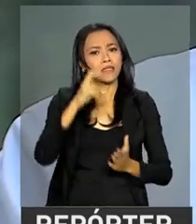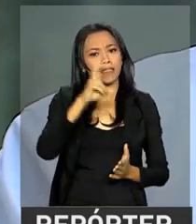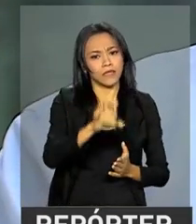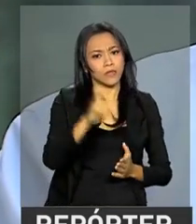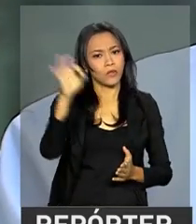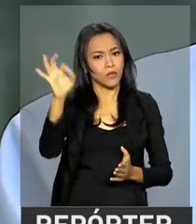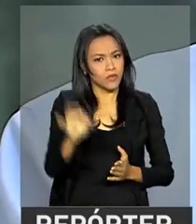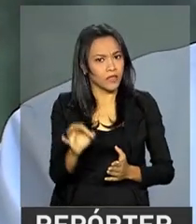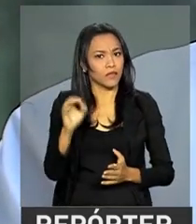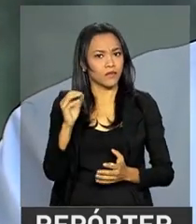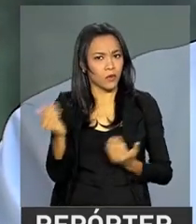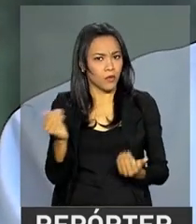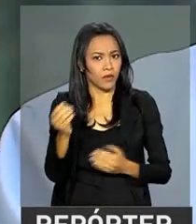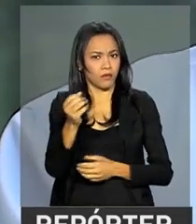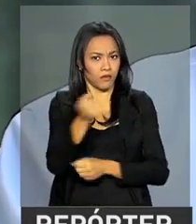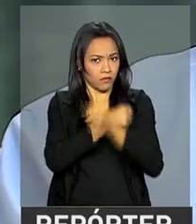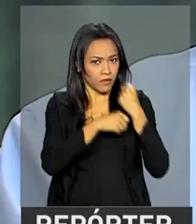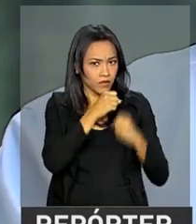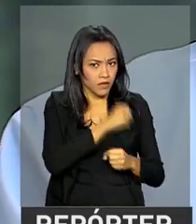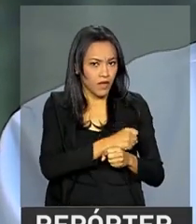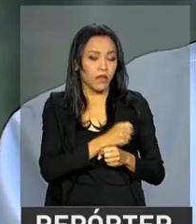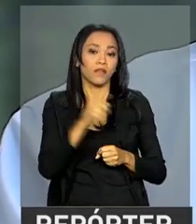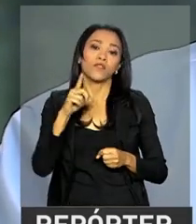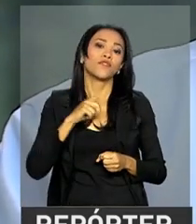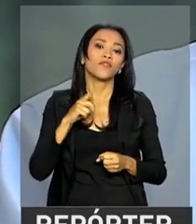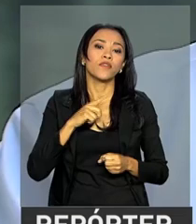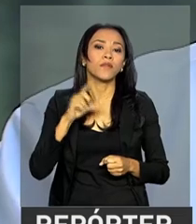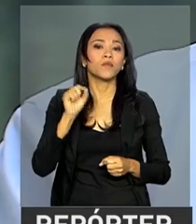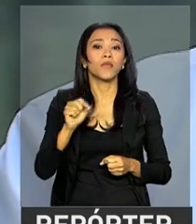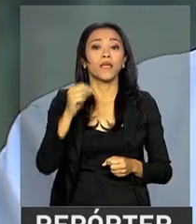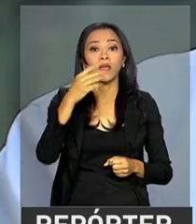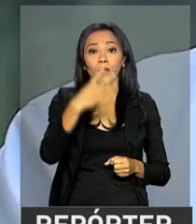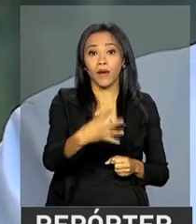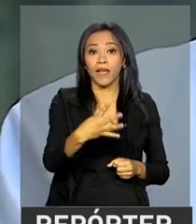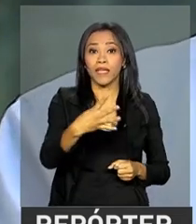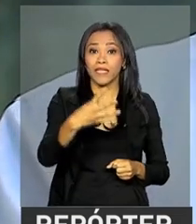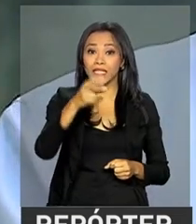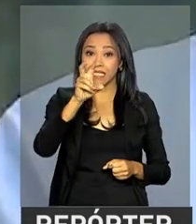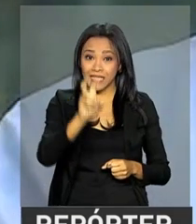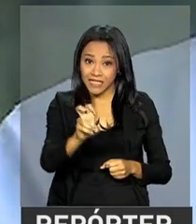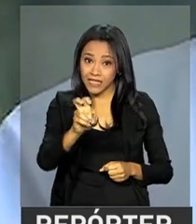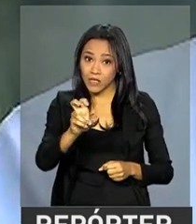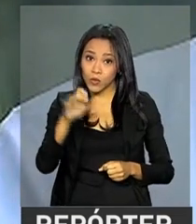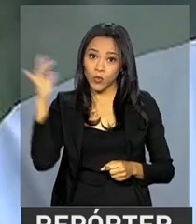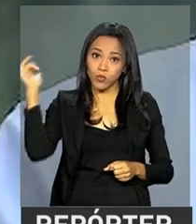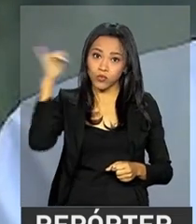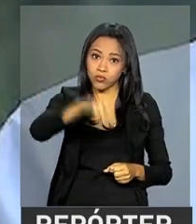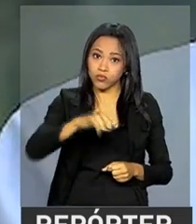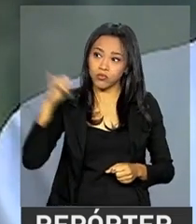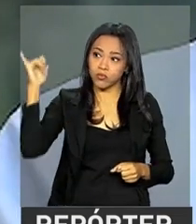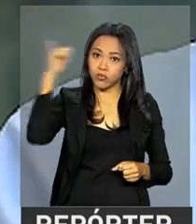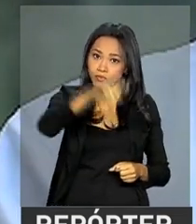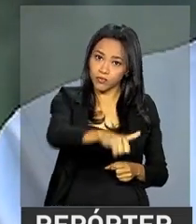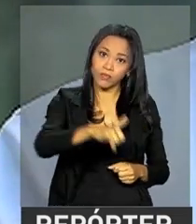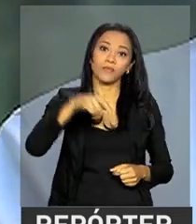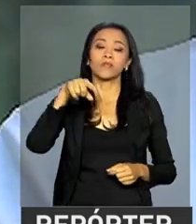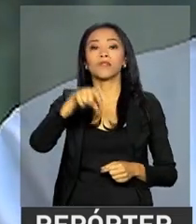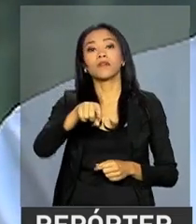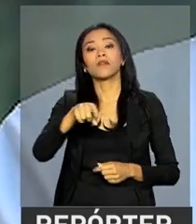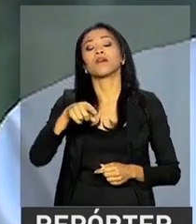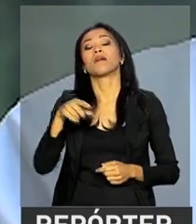números do ano passado a gente teve uma demanda extra de 45 vôos que servirão para junto com os vôos